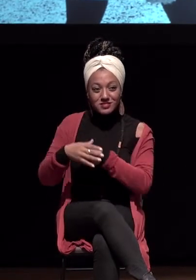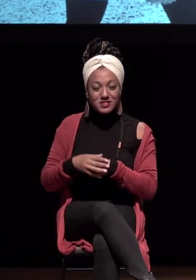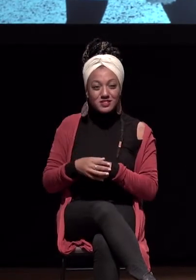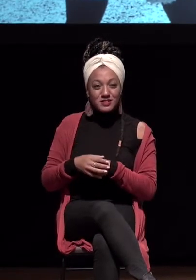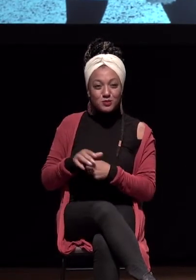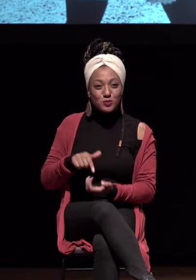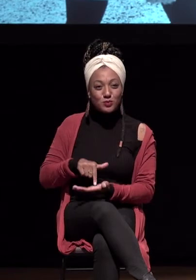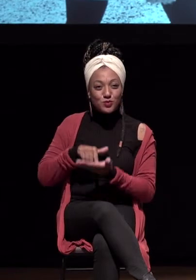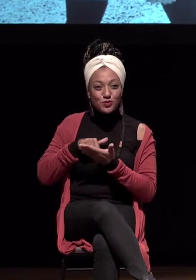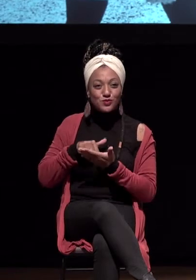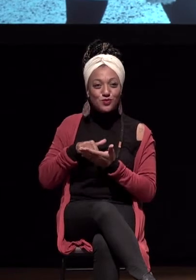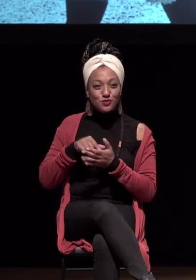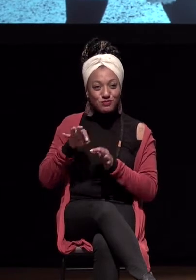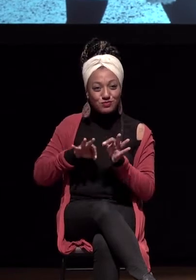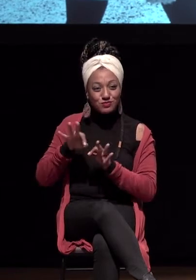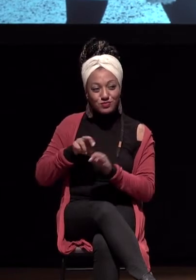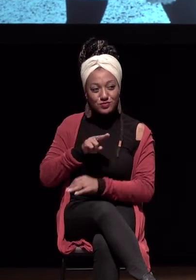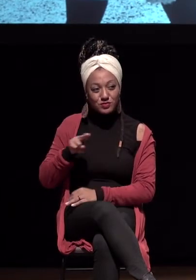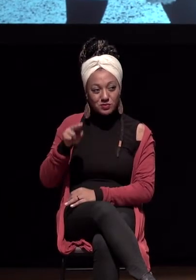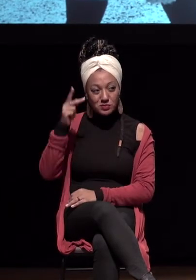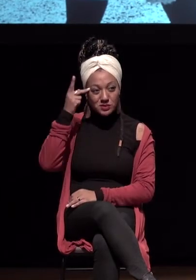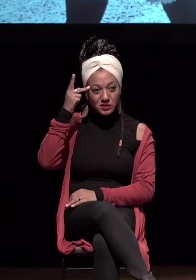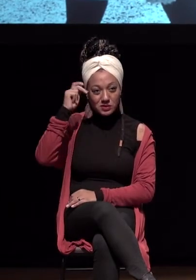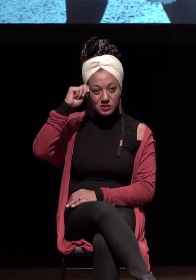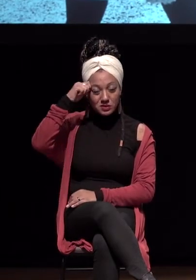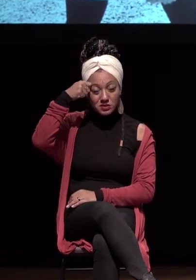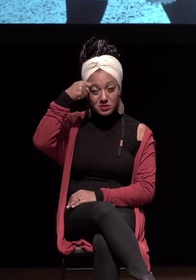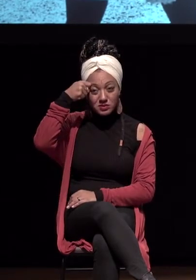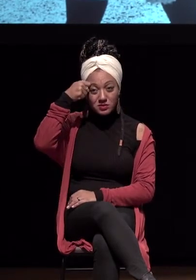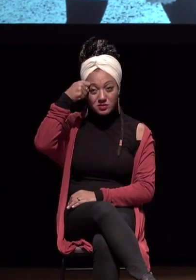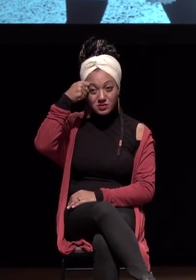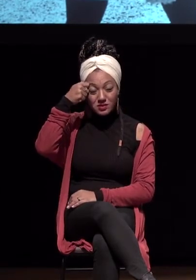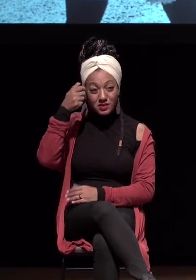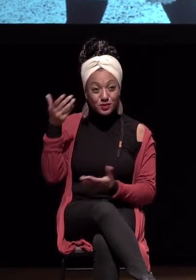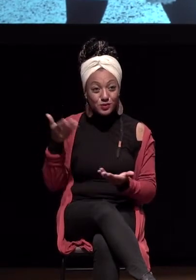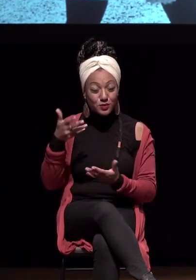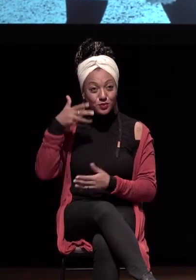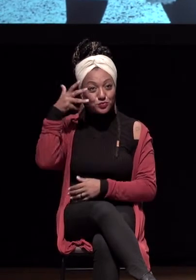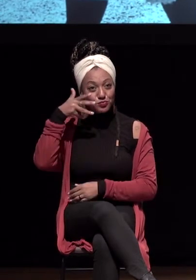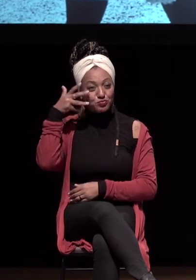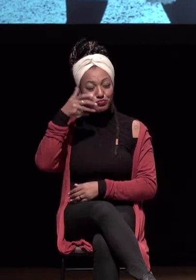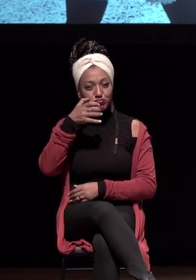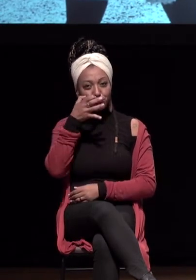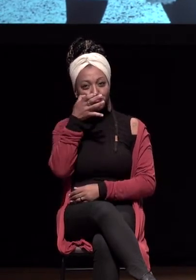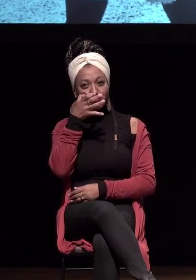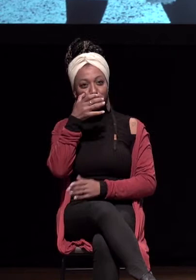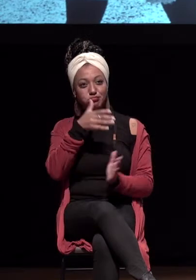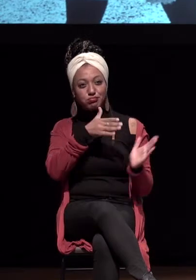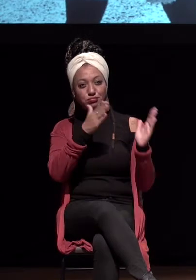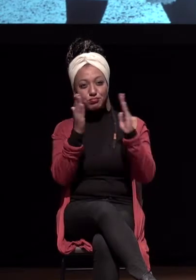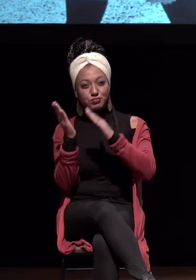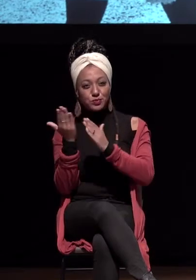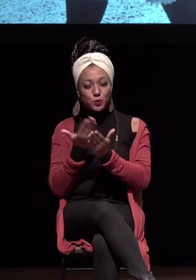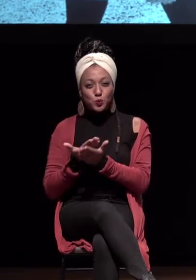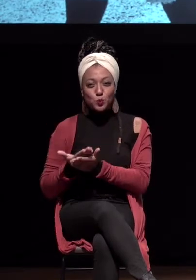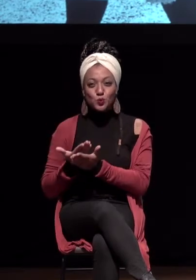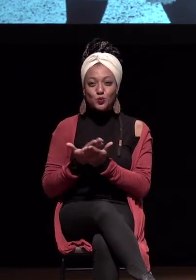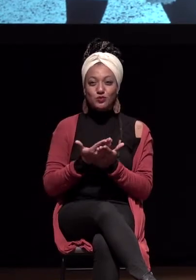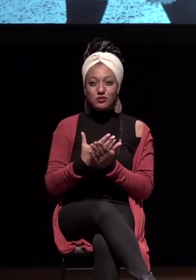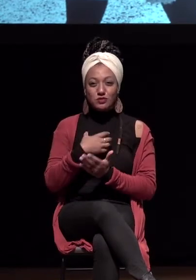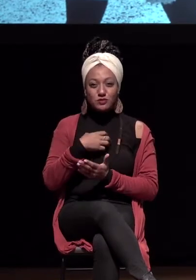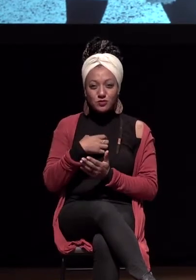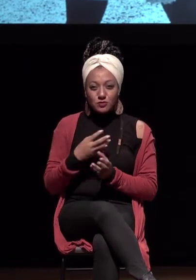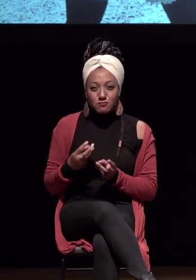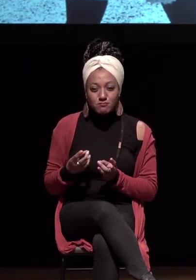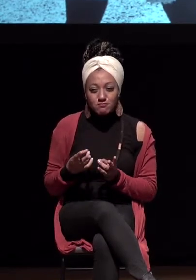caminho com o Sampa Negra. E ver agora a fala dela e estudar de maneira muito